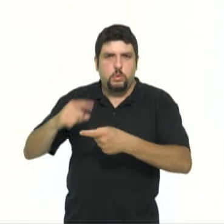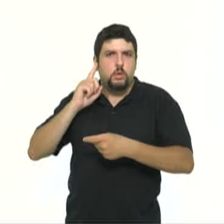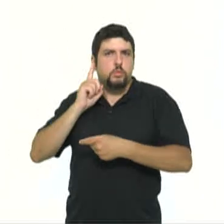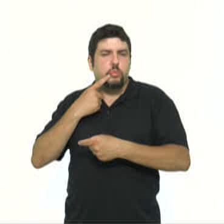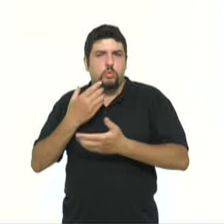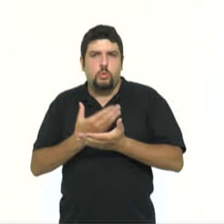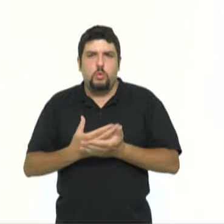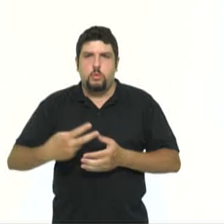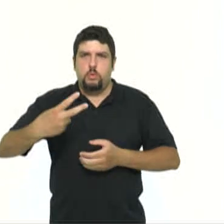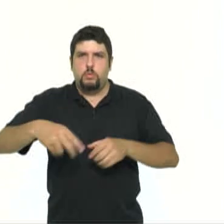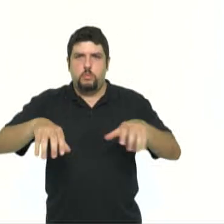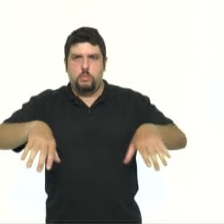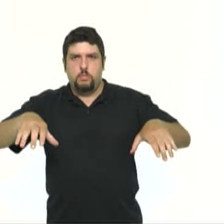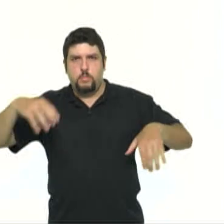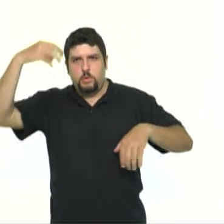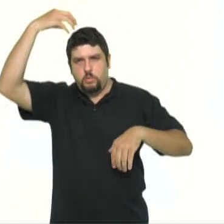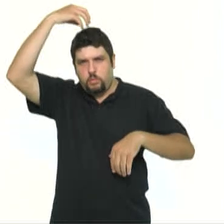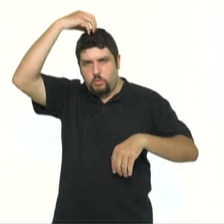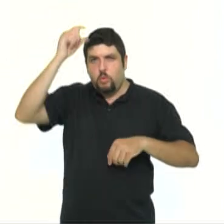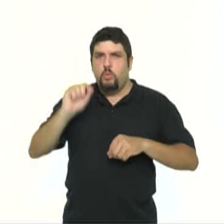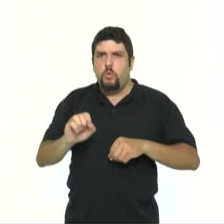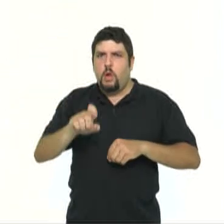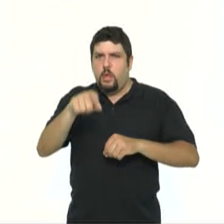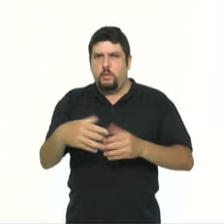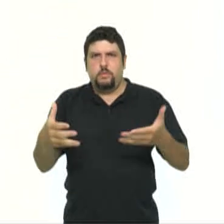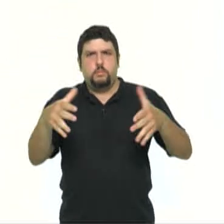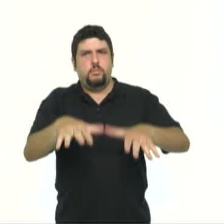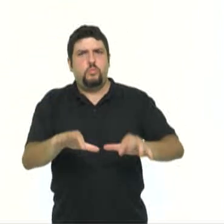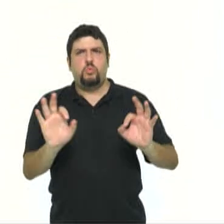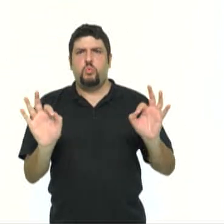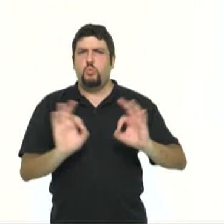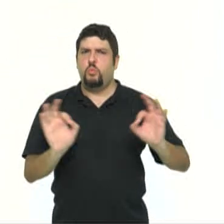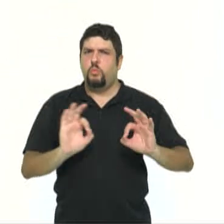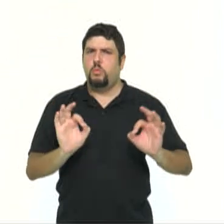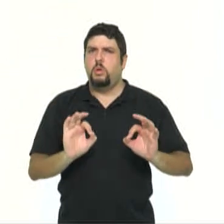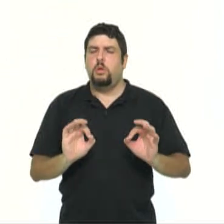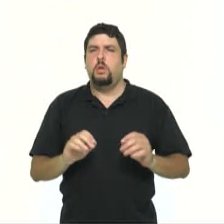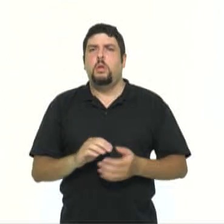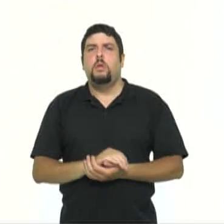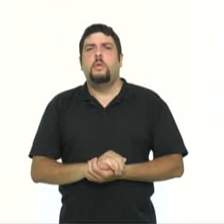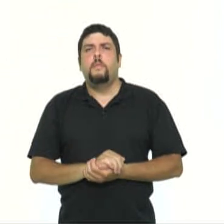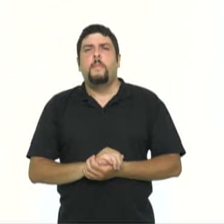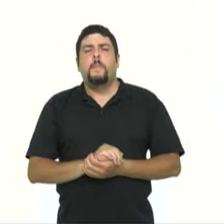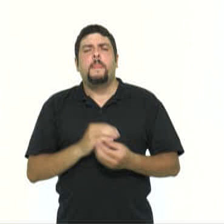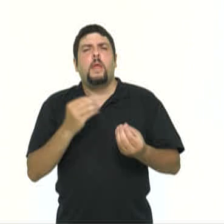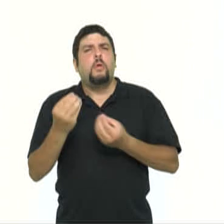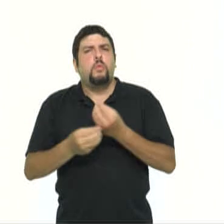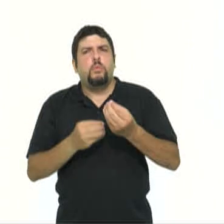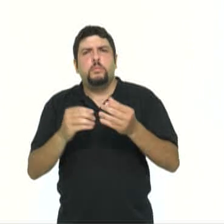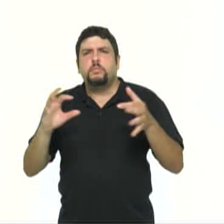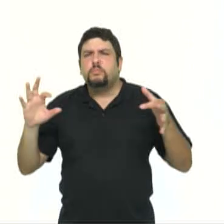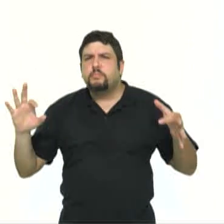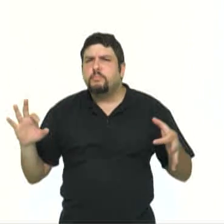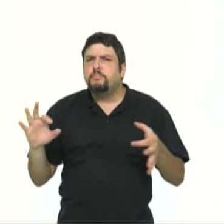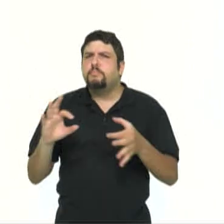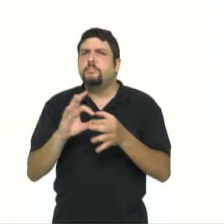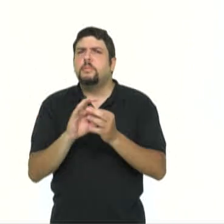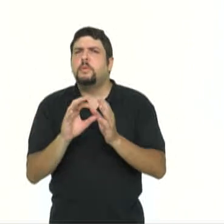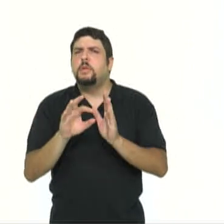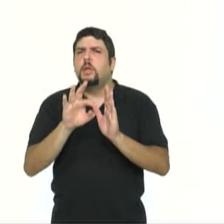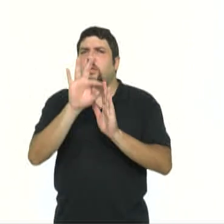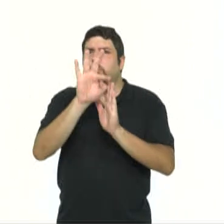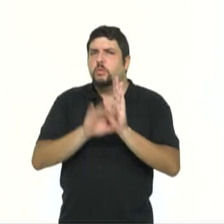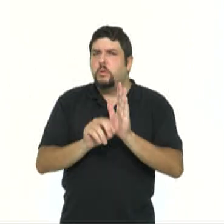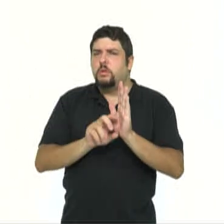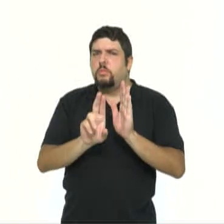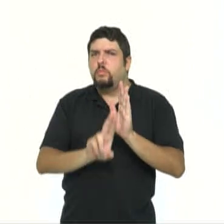Segundo Reinado, ele não se configura como inclusivo. Qual foi o elemento coesivo utilizado no texto